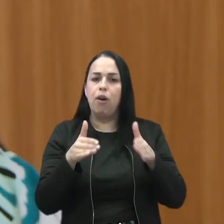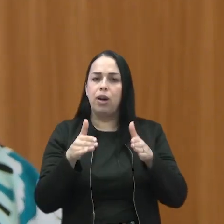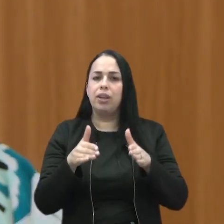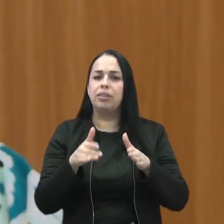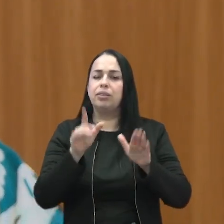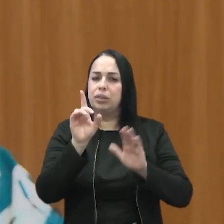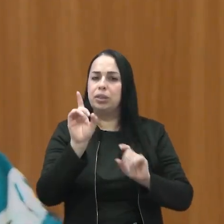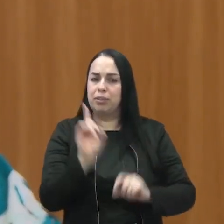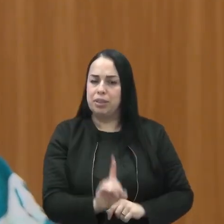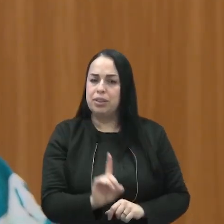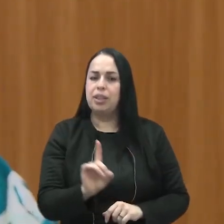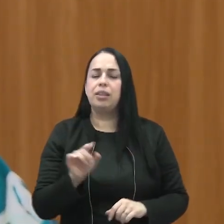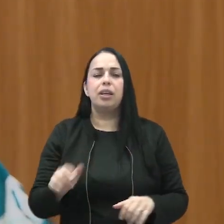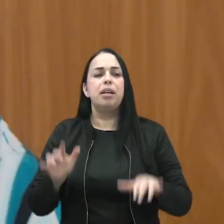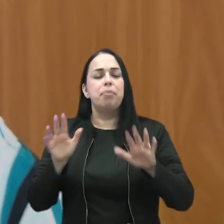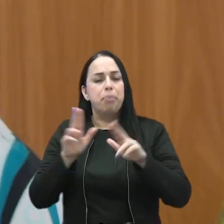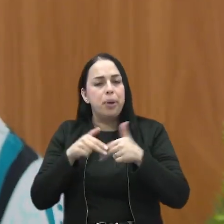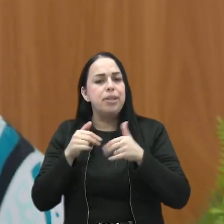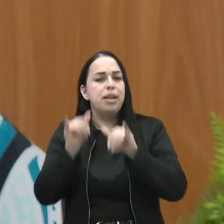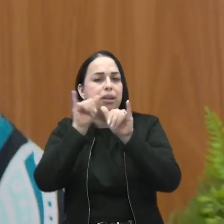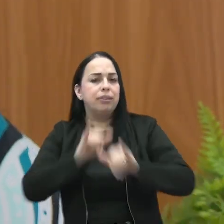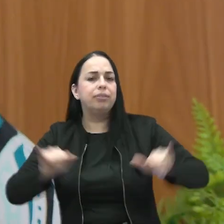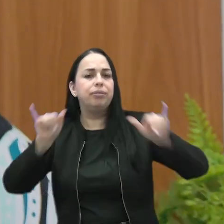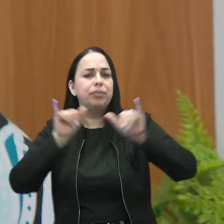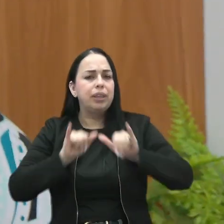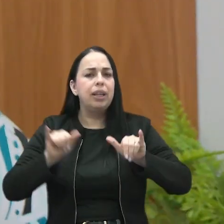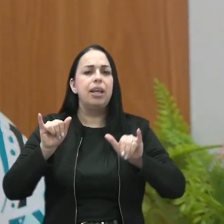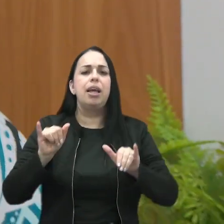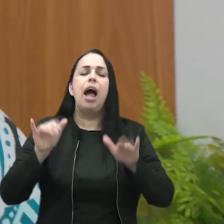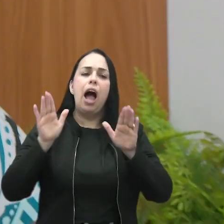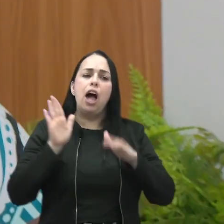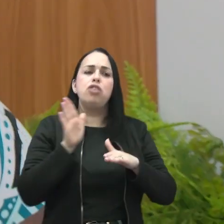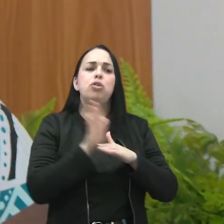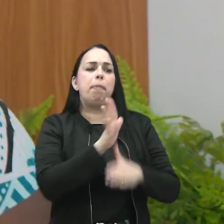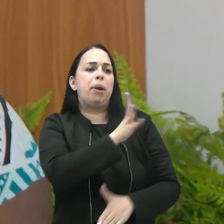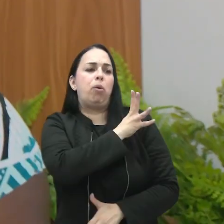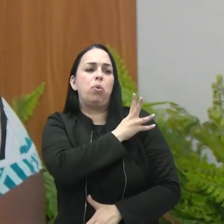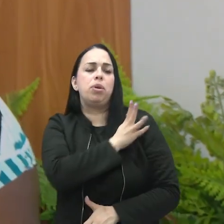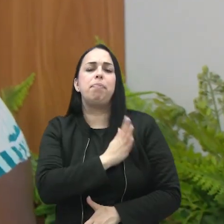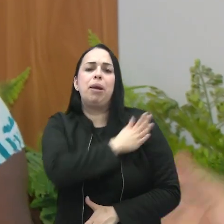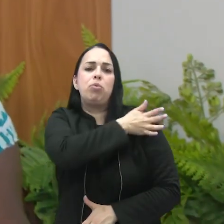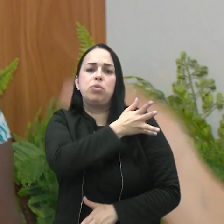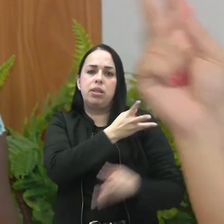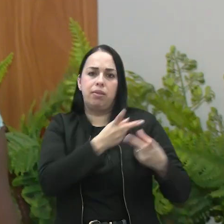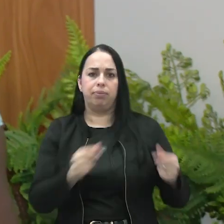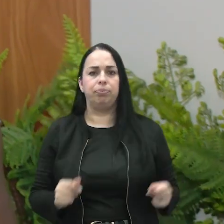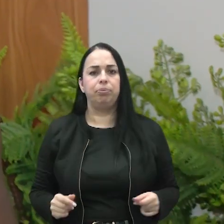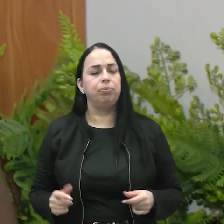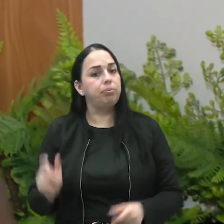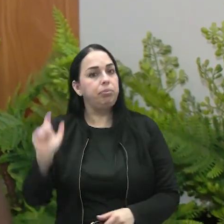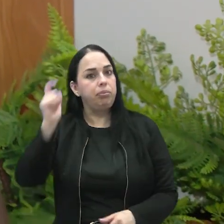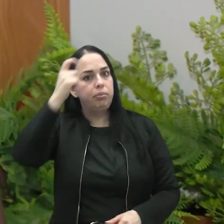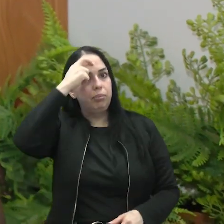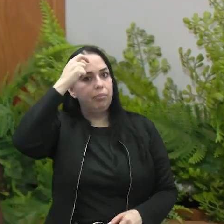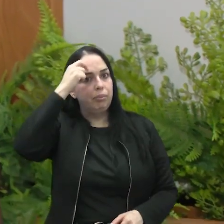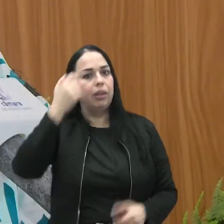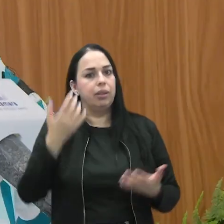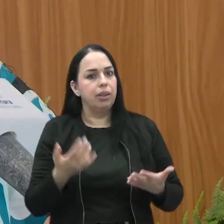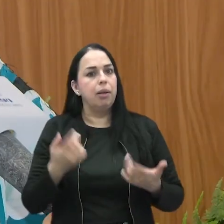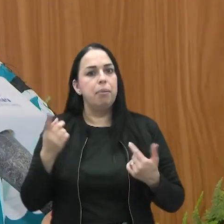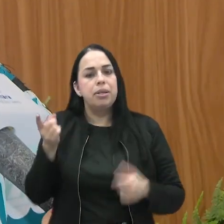acredita que ter uma data dedicada à causa ajuda a combater o preconceito e também incentiva mais pessoas a procurarem